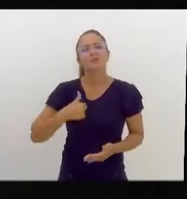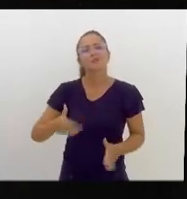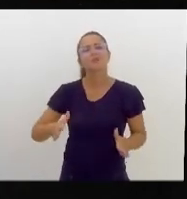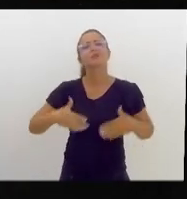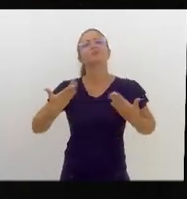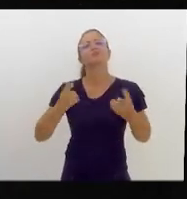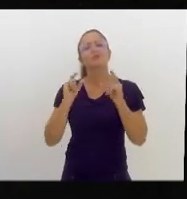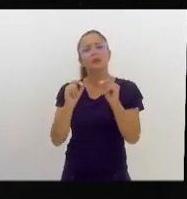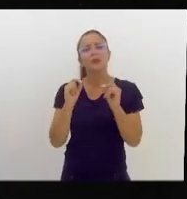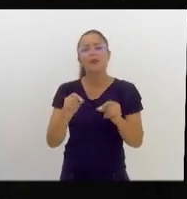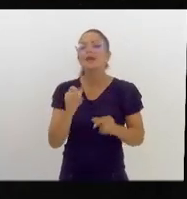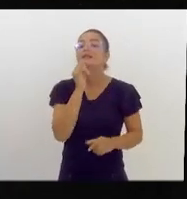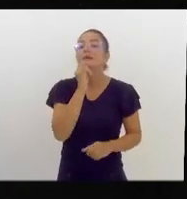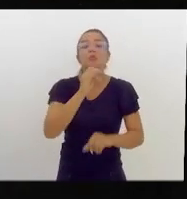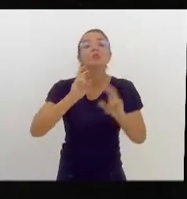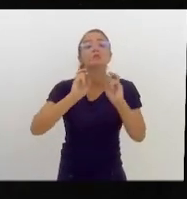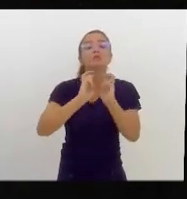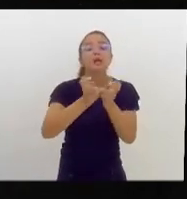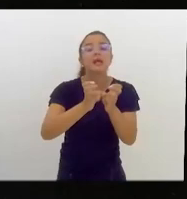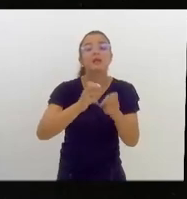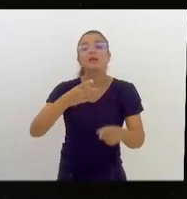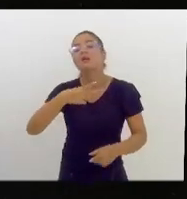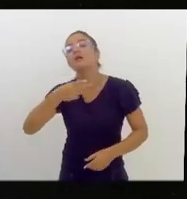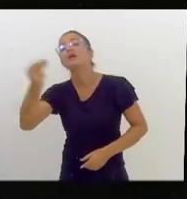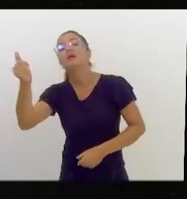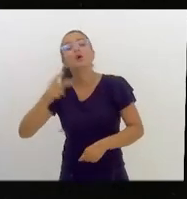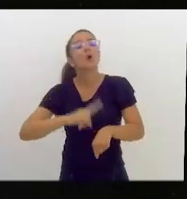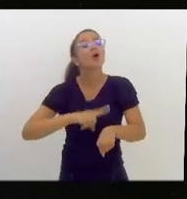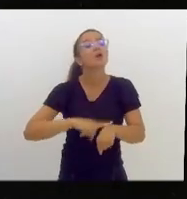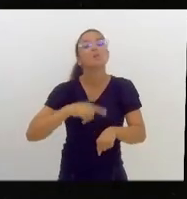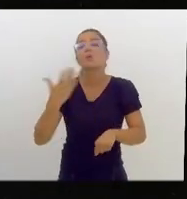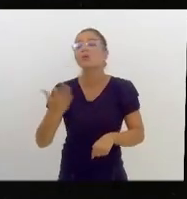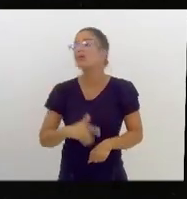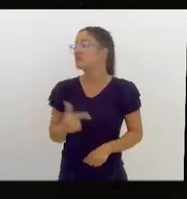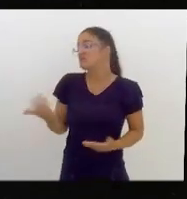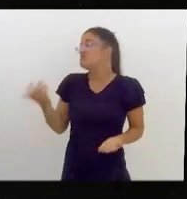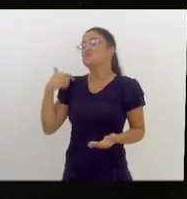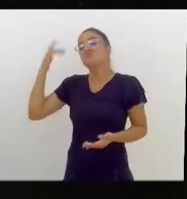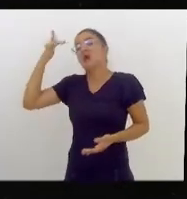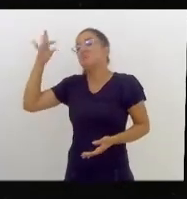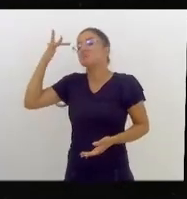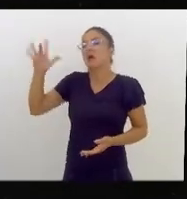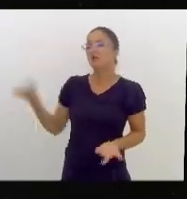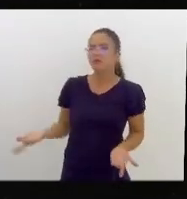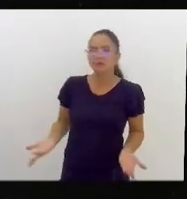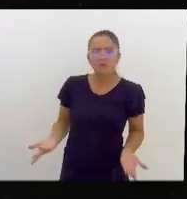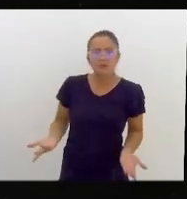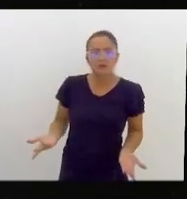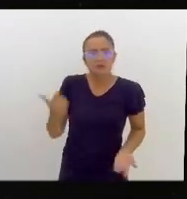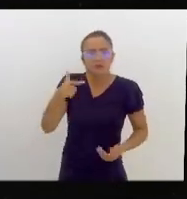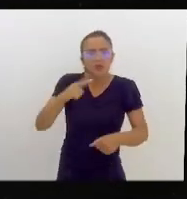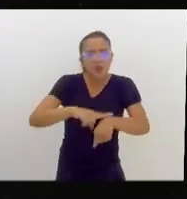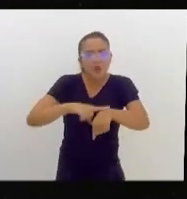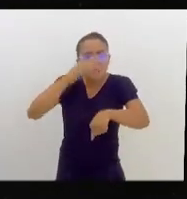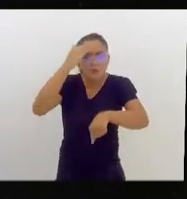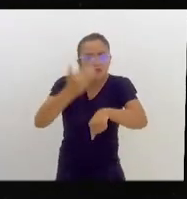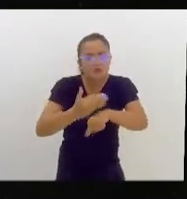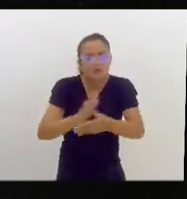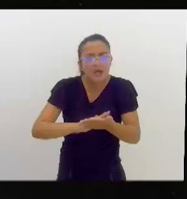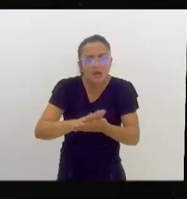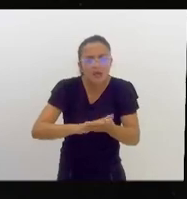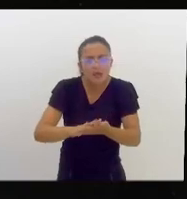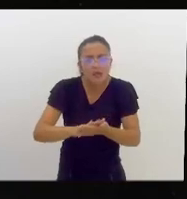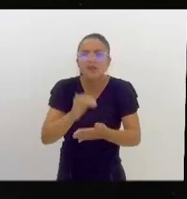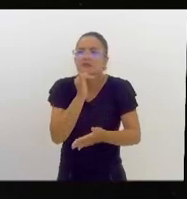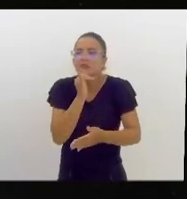horário para sair da plataforma, né, identificando o horário que está programado. É sempre 20, 30 minutos a mais. E